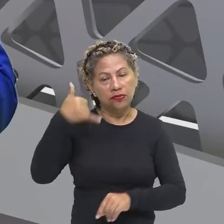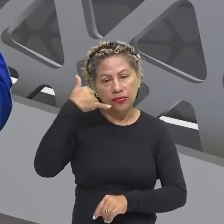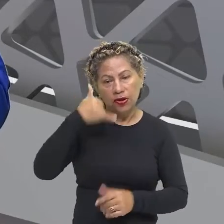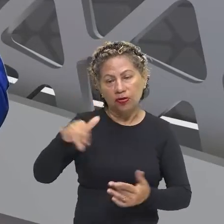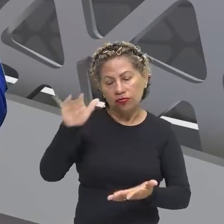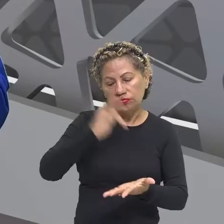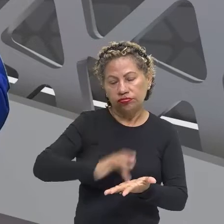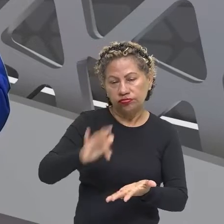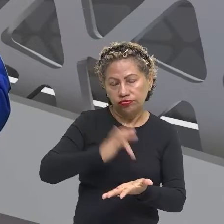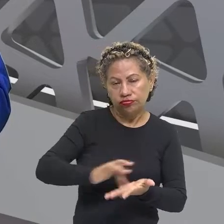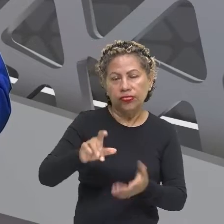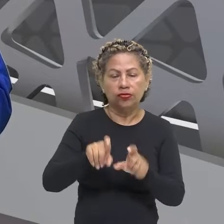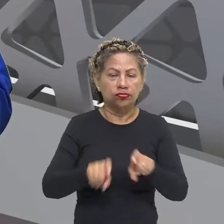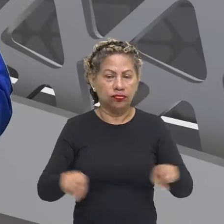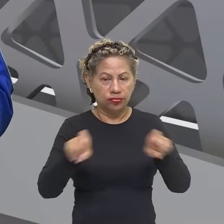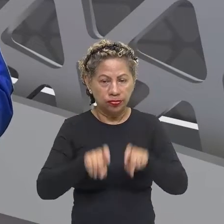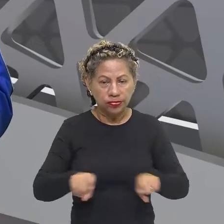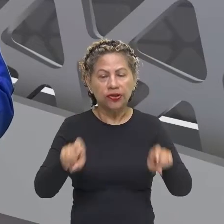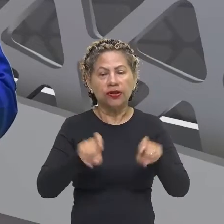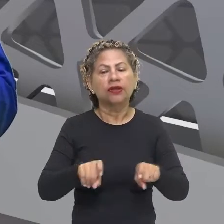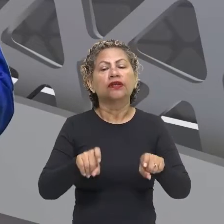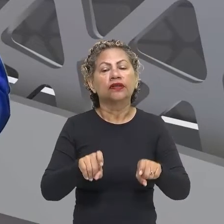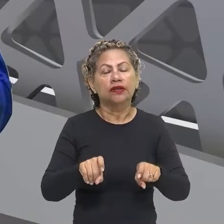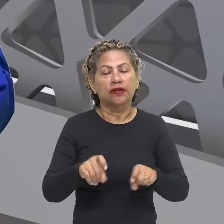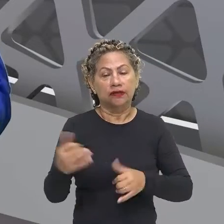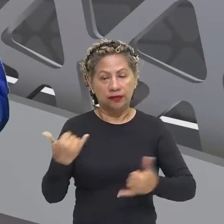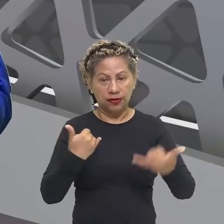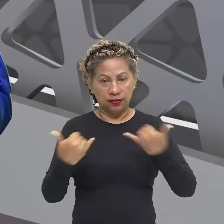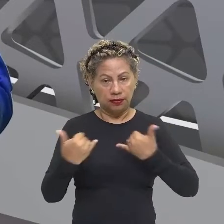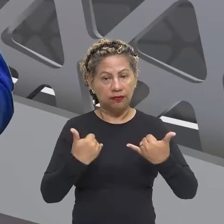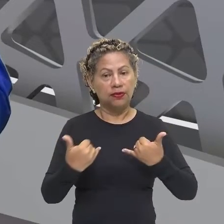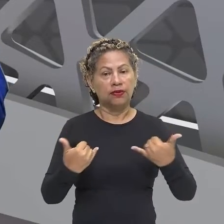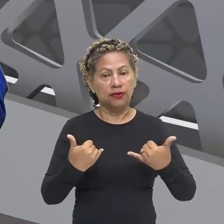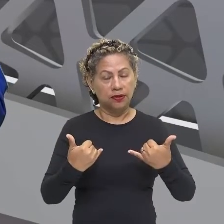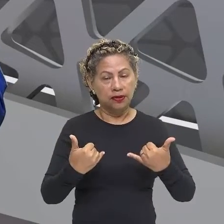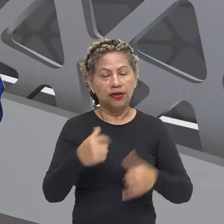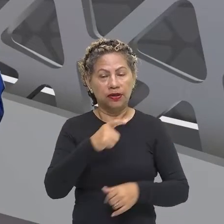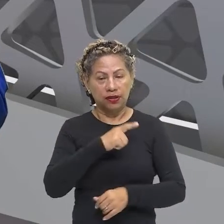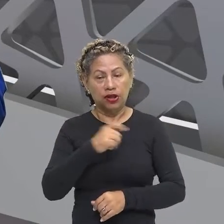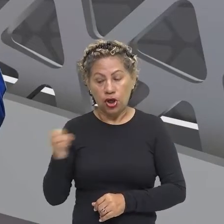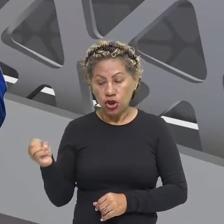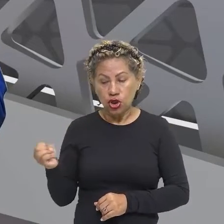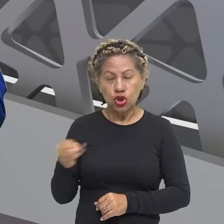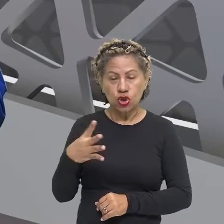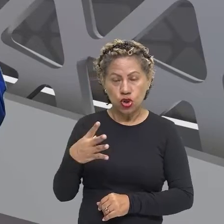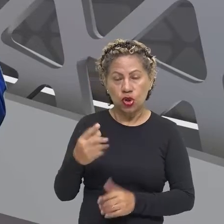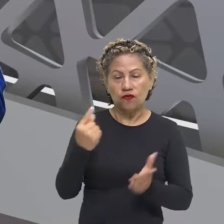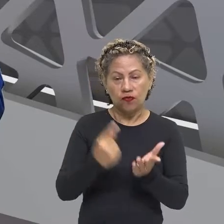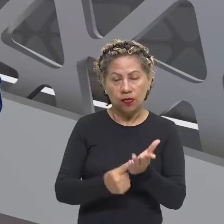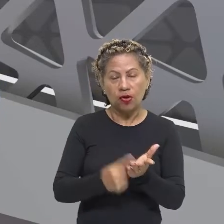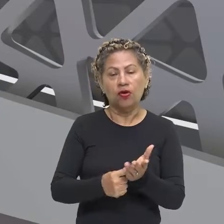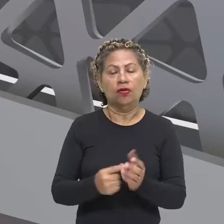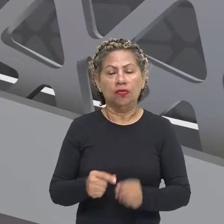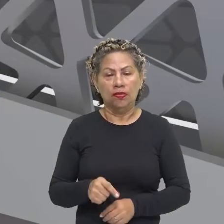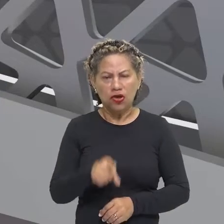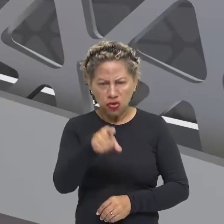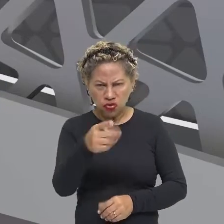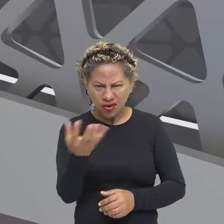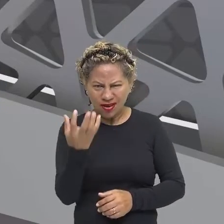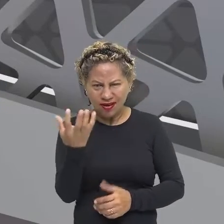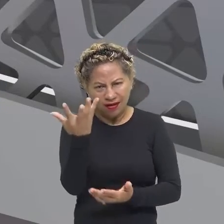disponível na hora que nós entramos na internet, ou seja, no nosso notebook ou